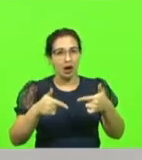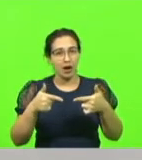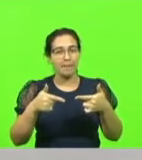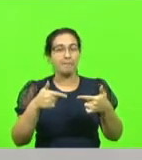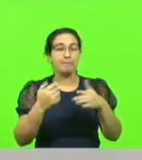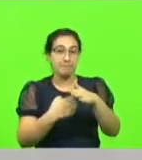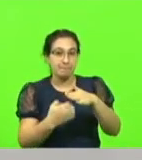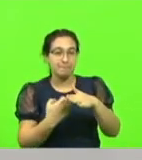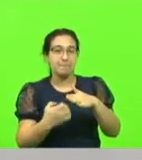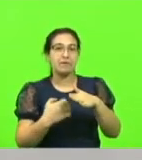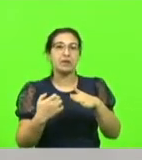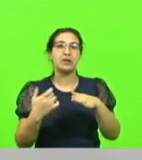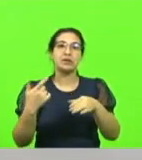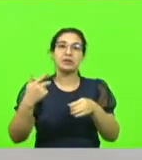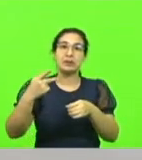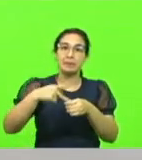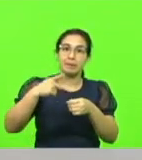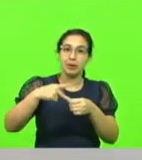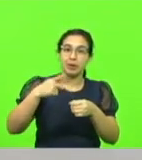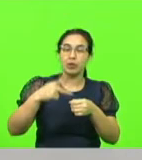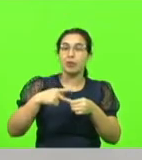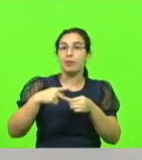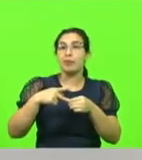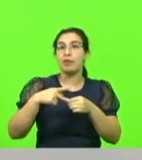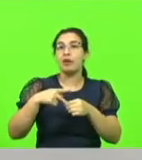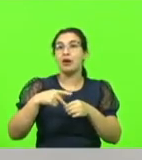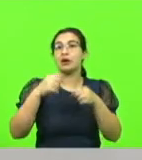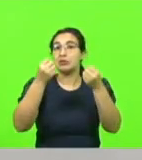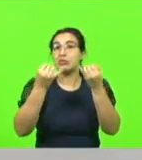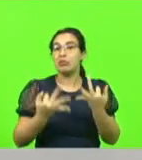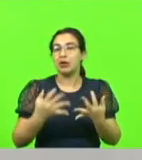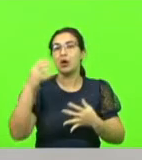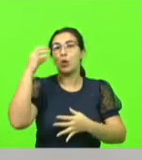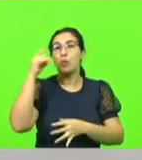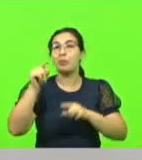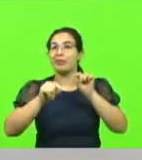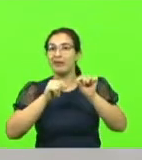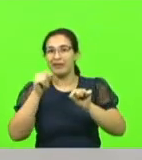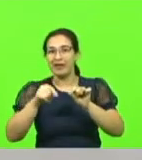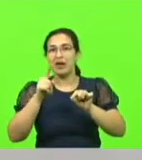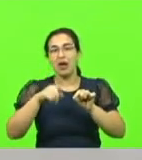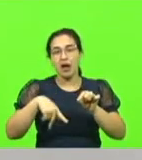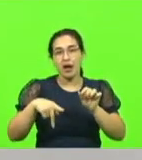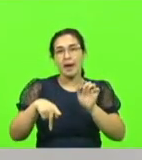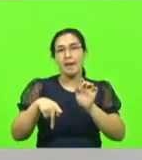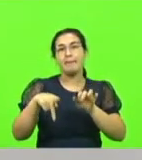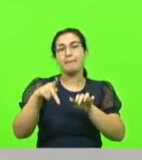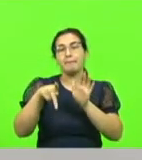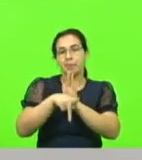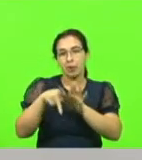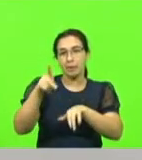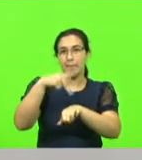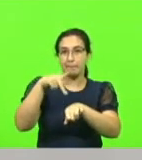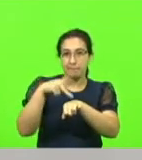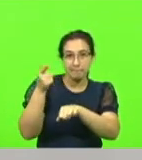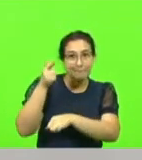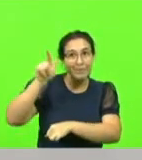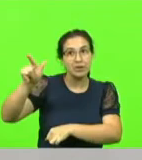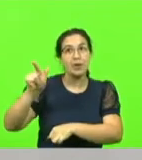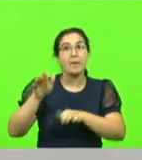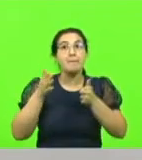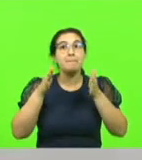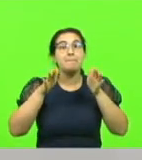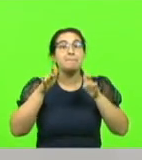e atribui a culpa às taxas de câmbio e ao aumento do petróleo no cenário internacional. E como se não bastasse,